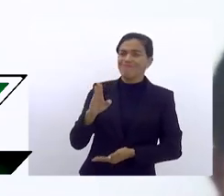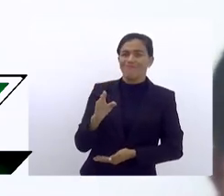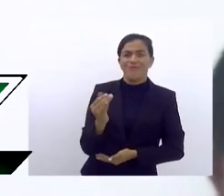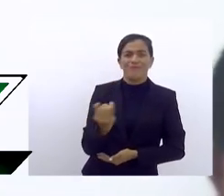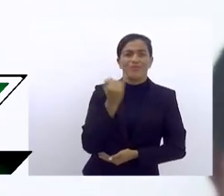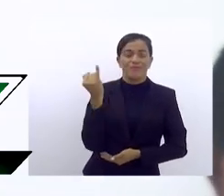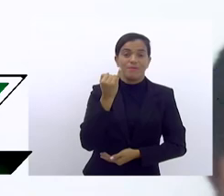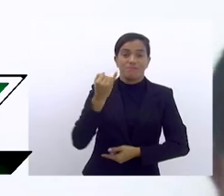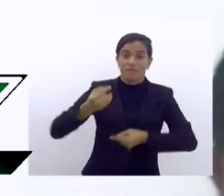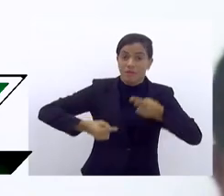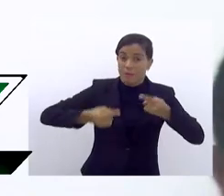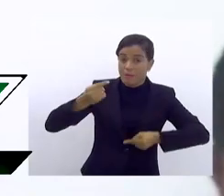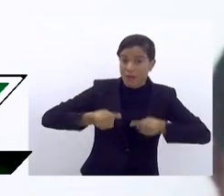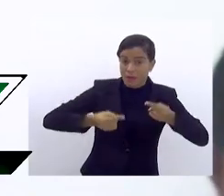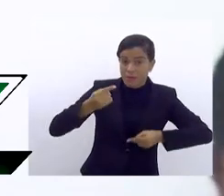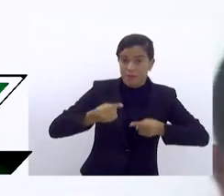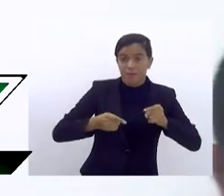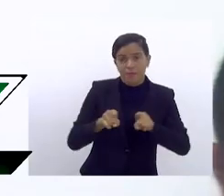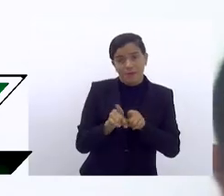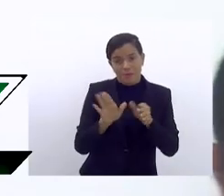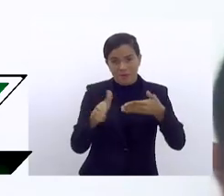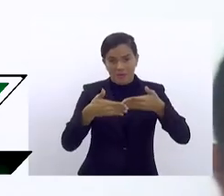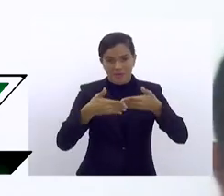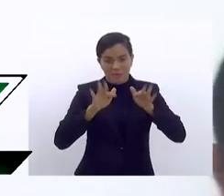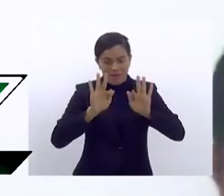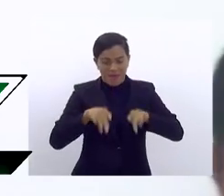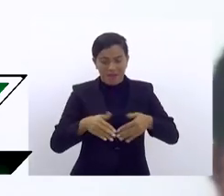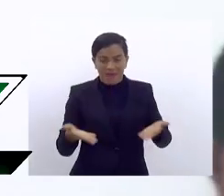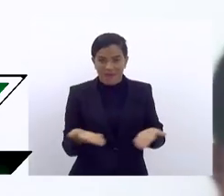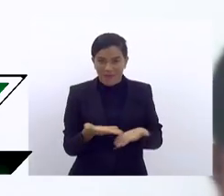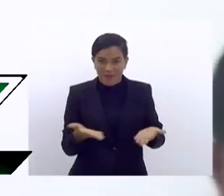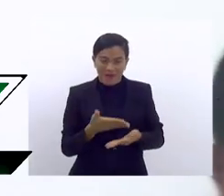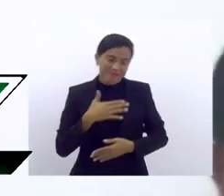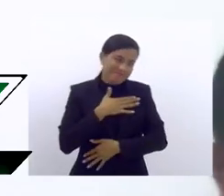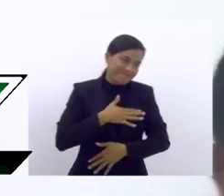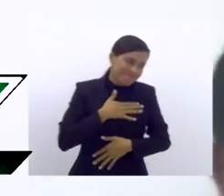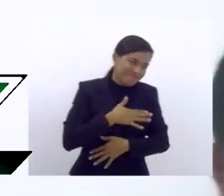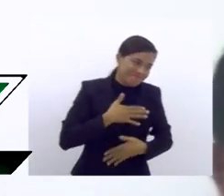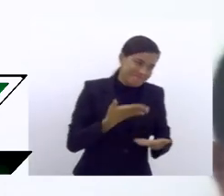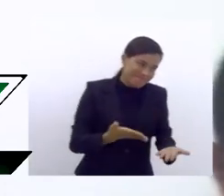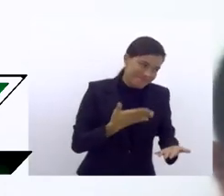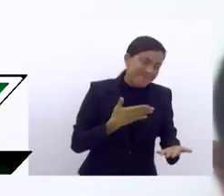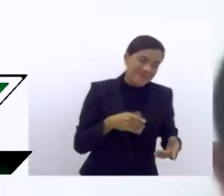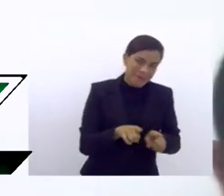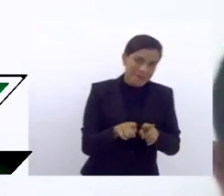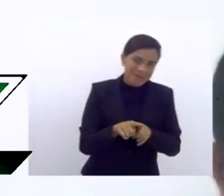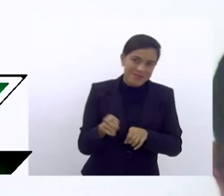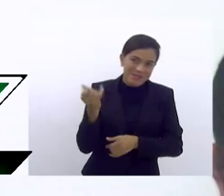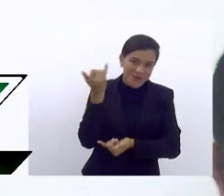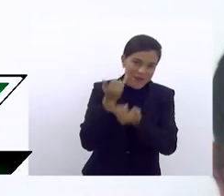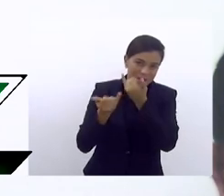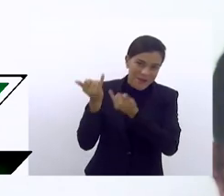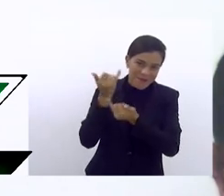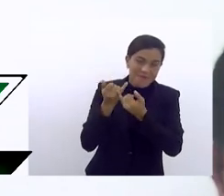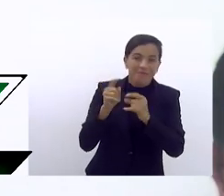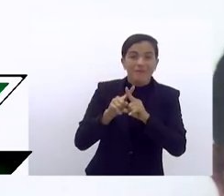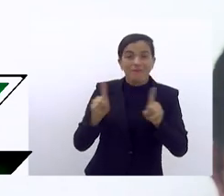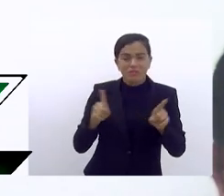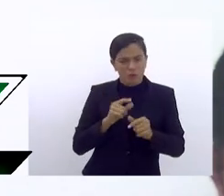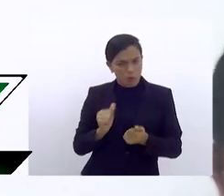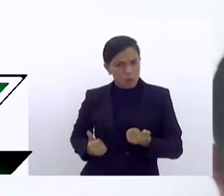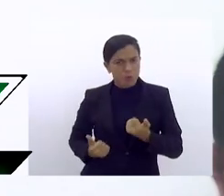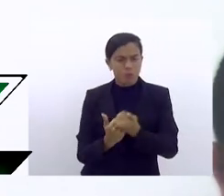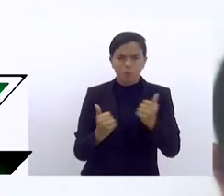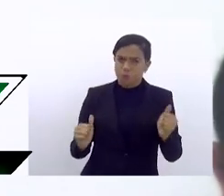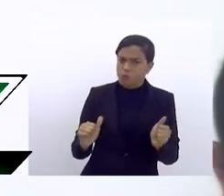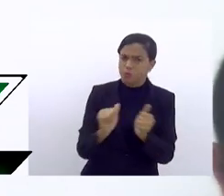estar fazendo o debate e paro por aqui porque fica aqui a saudação a gente às vezes tem que ouvir também daqui a pouco vou ter que me retirar mas estou junto para